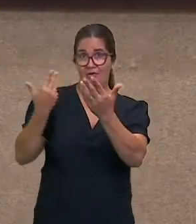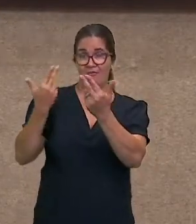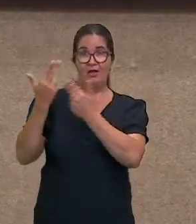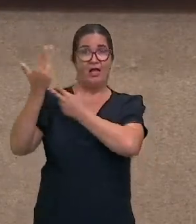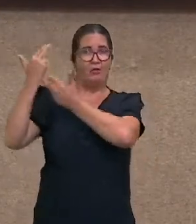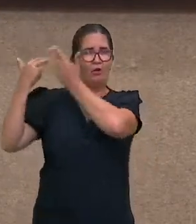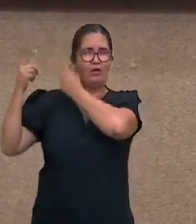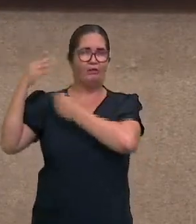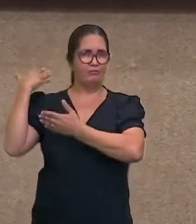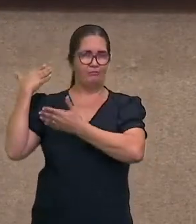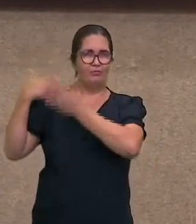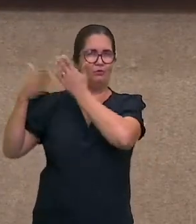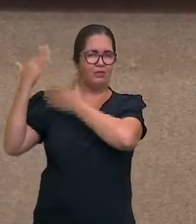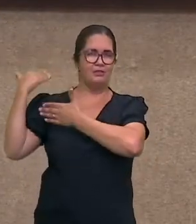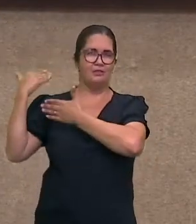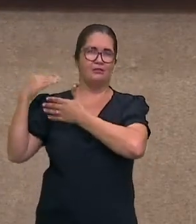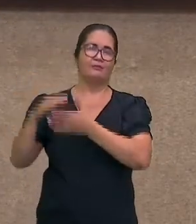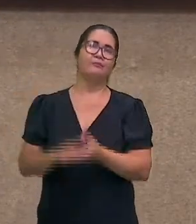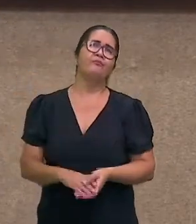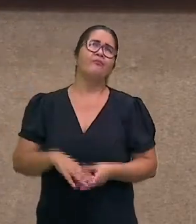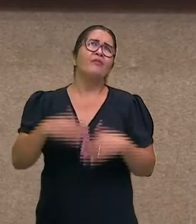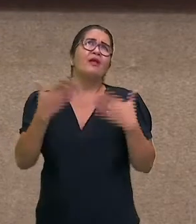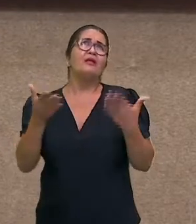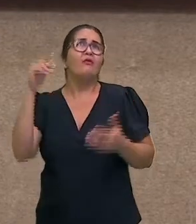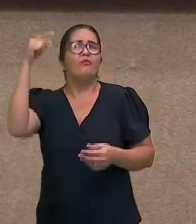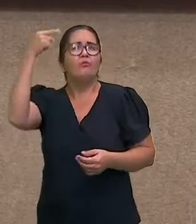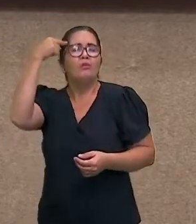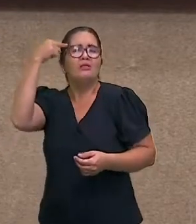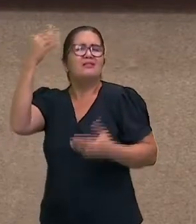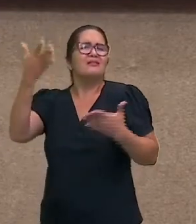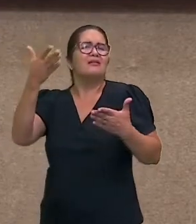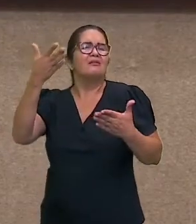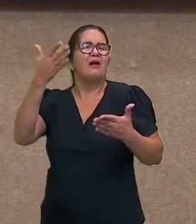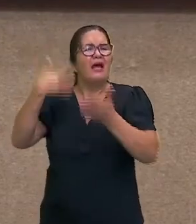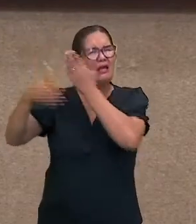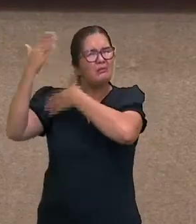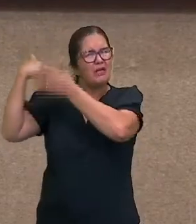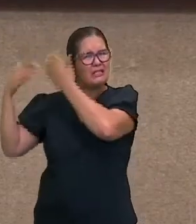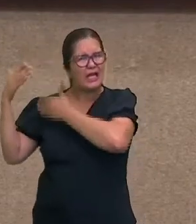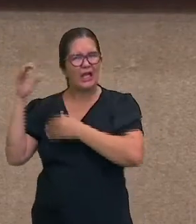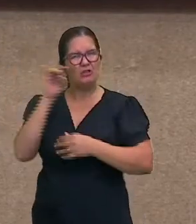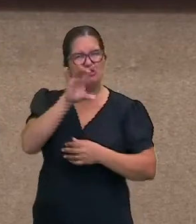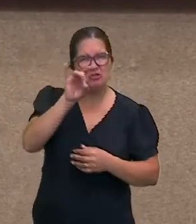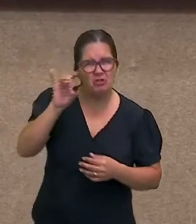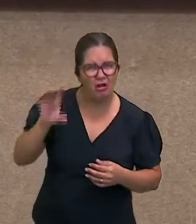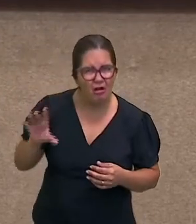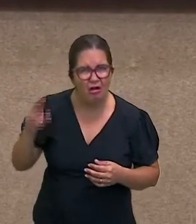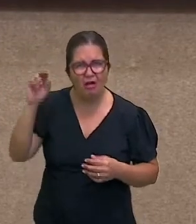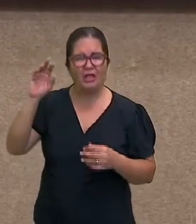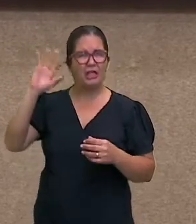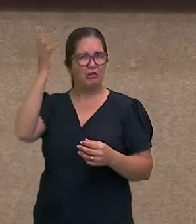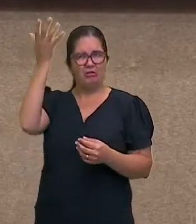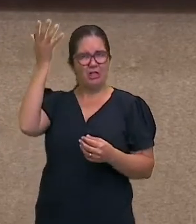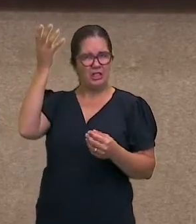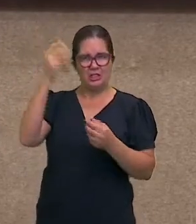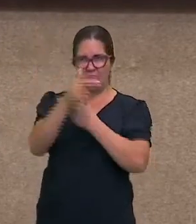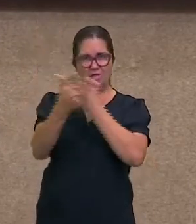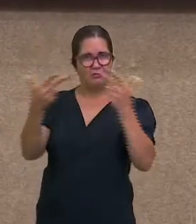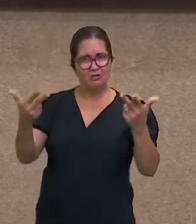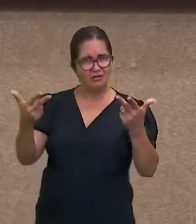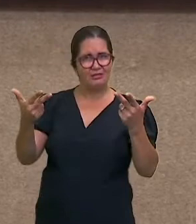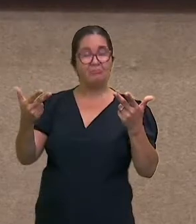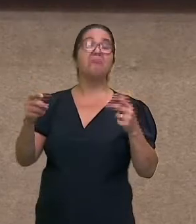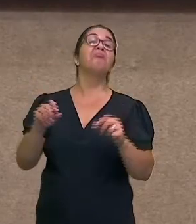Mas será que tudo isso faz parte somente do nosso passado? E aí? E aí,